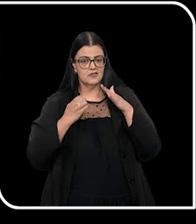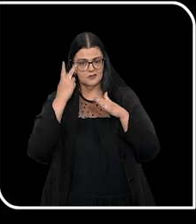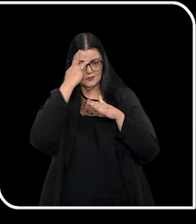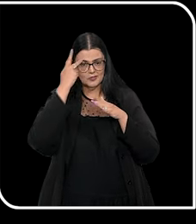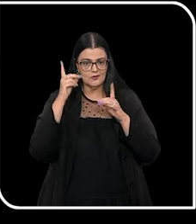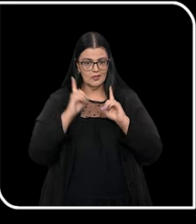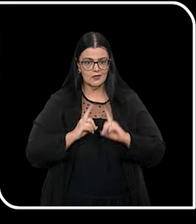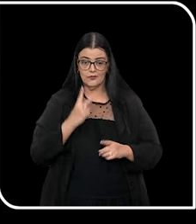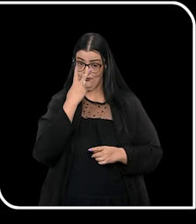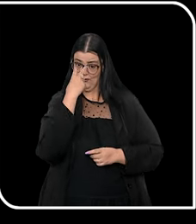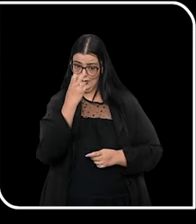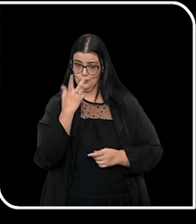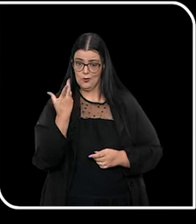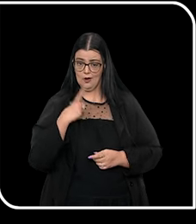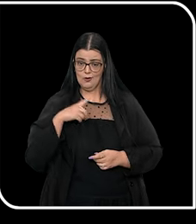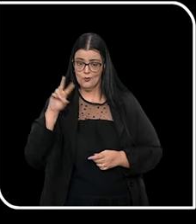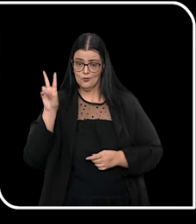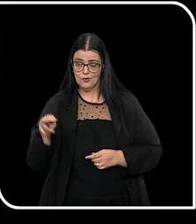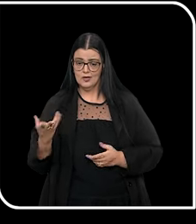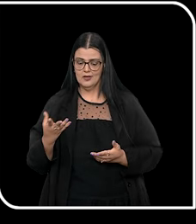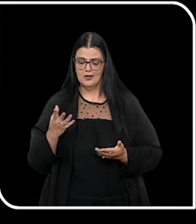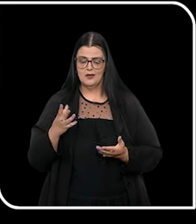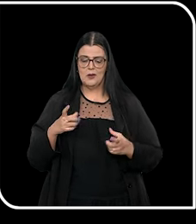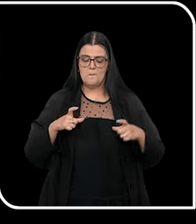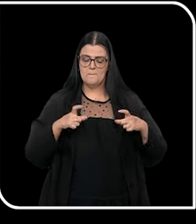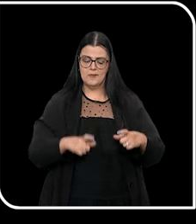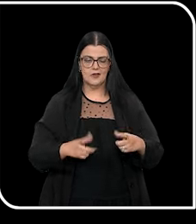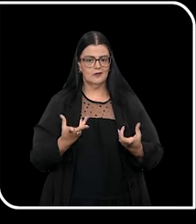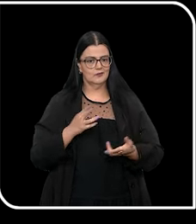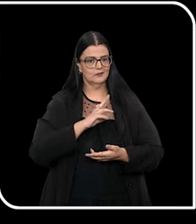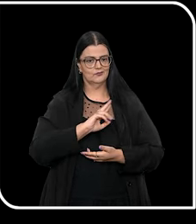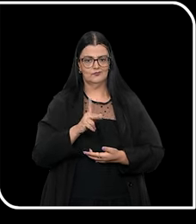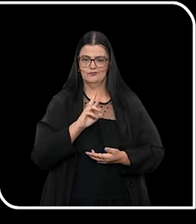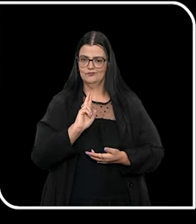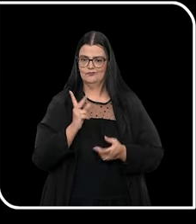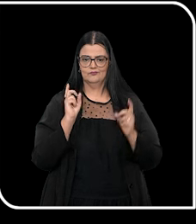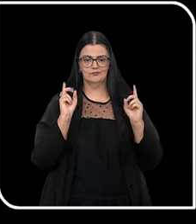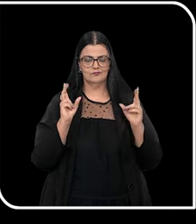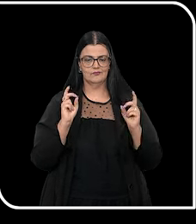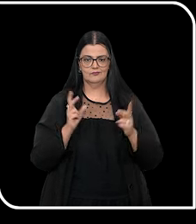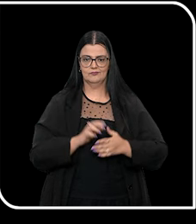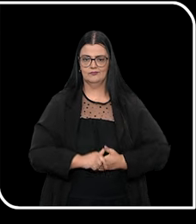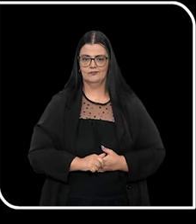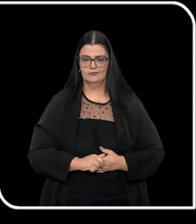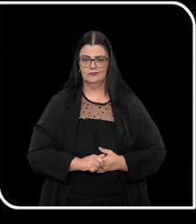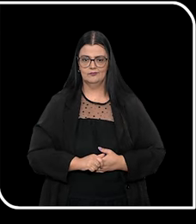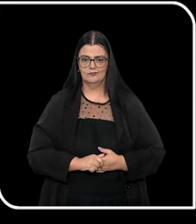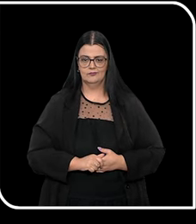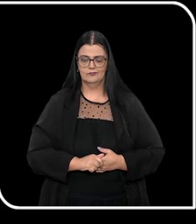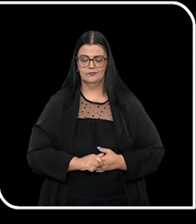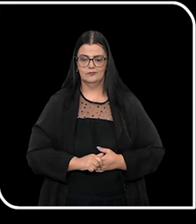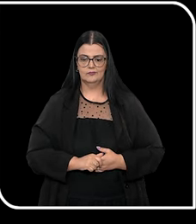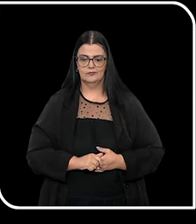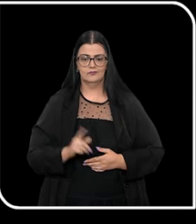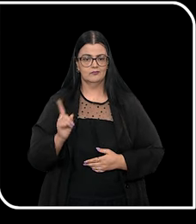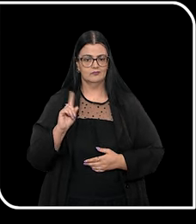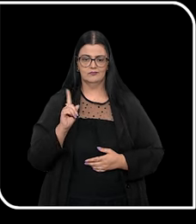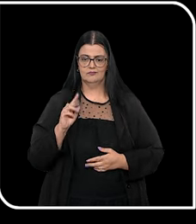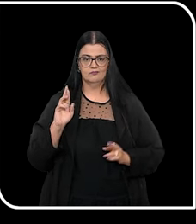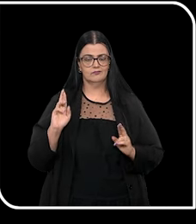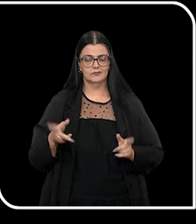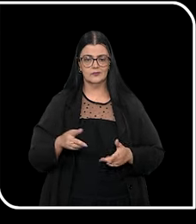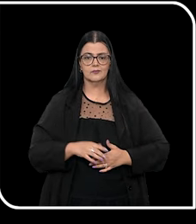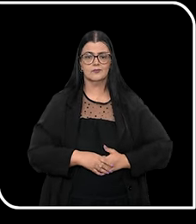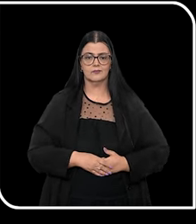pessoas com deficiência visual estivessem ali essa panela não chegaria dessa forma pro mercado ela não